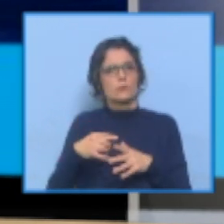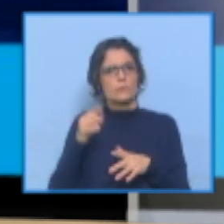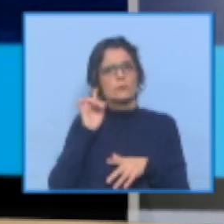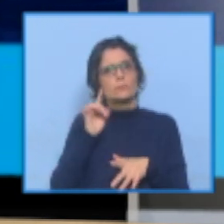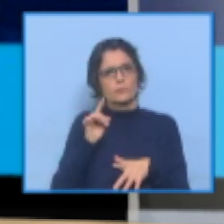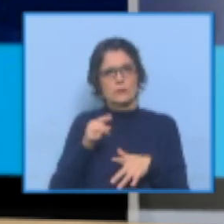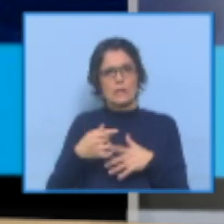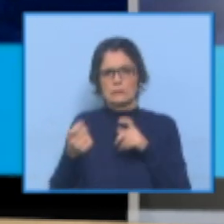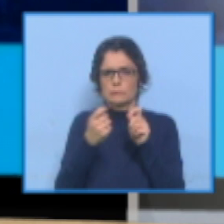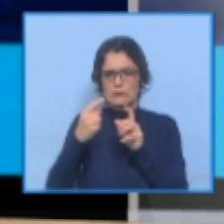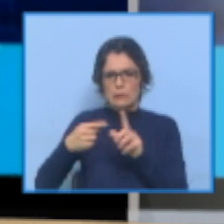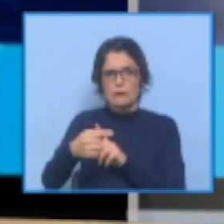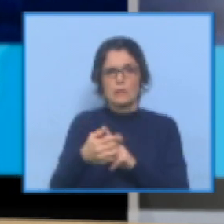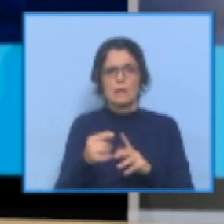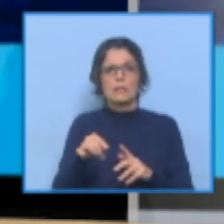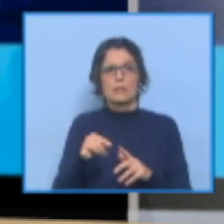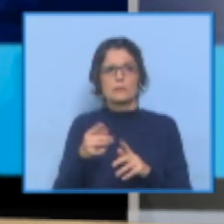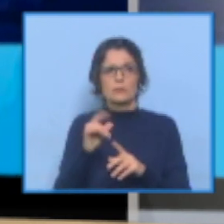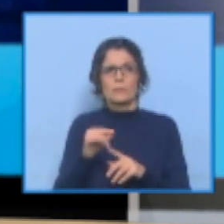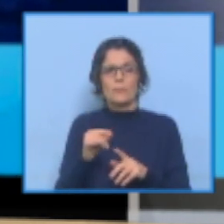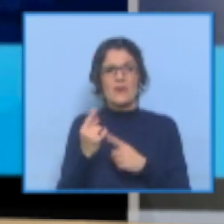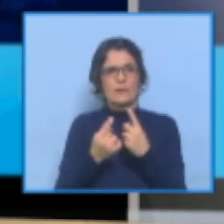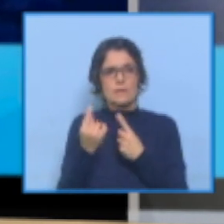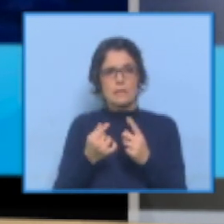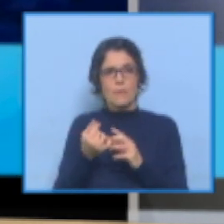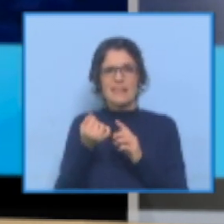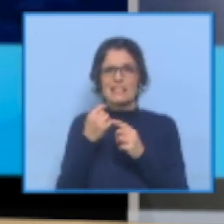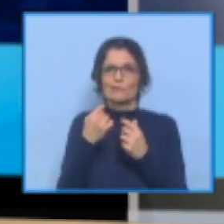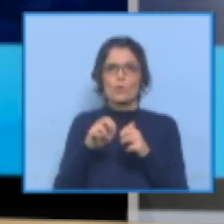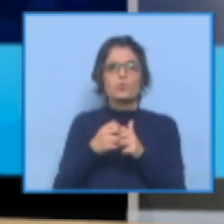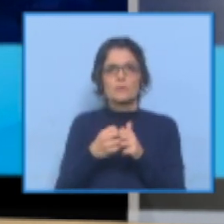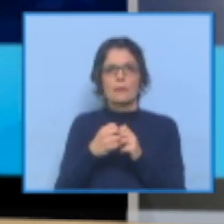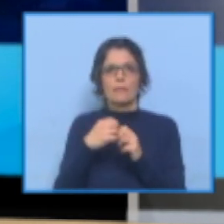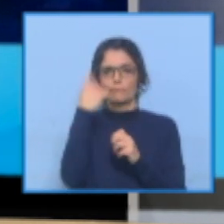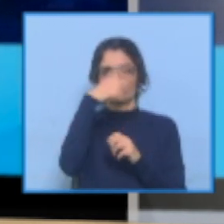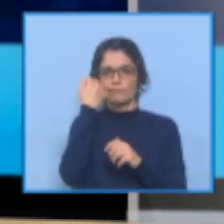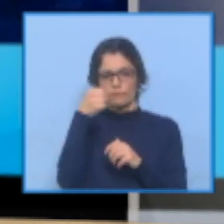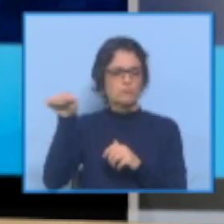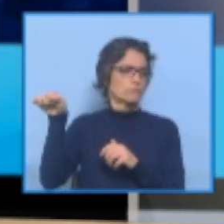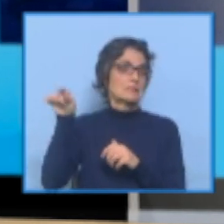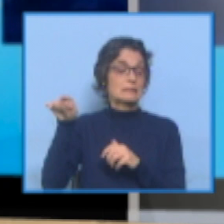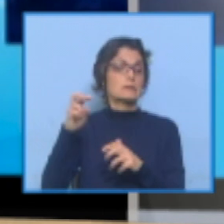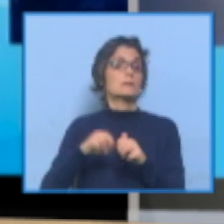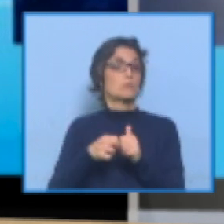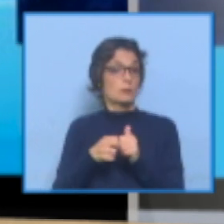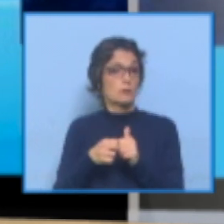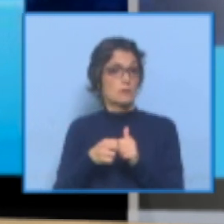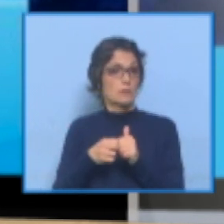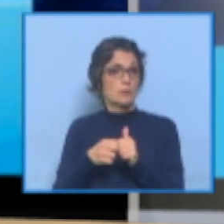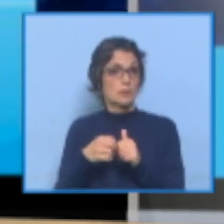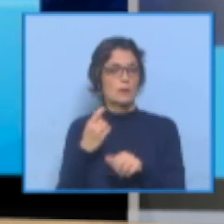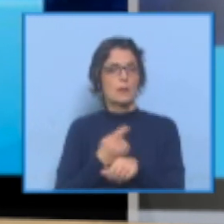desta cortina de indiferença que existe também no Ocidente, que tem a ver... E é o principal problema, se calhar. é um destes problemas, exatamente, e portanto com esta nossa